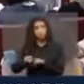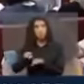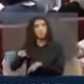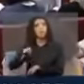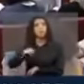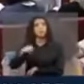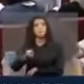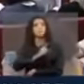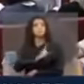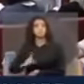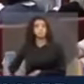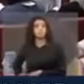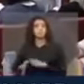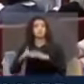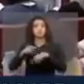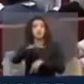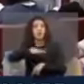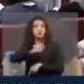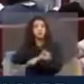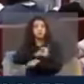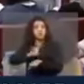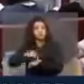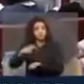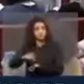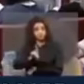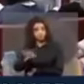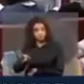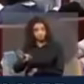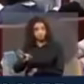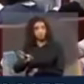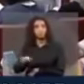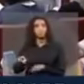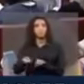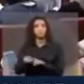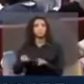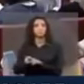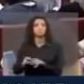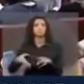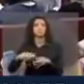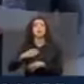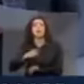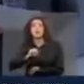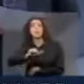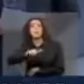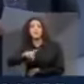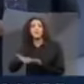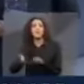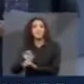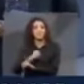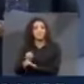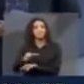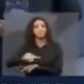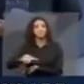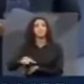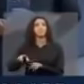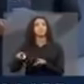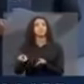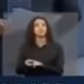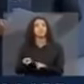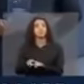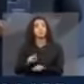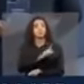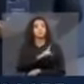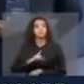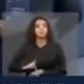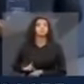de Deus no Distrito Federal e dada a Ordem dos Capelães Evangélicos do Brasil. É presidente da Sociedade Brasileira de